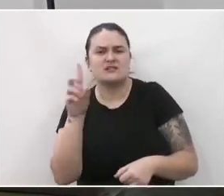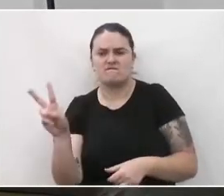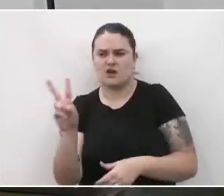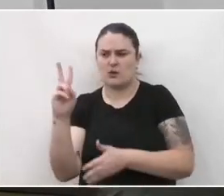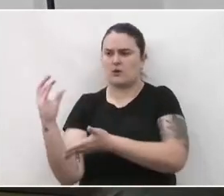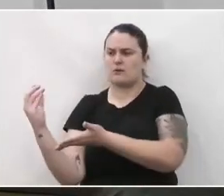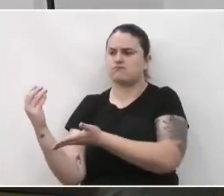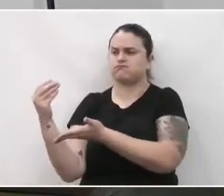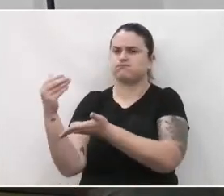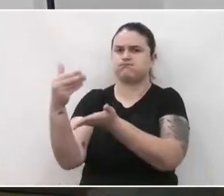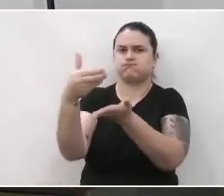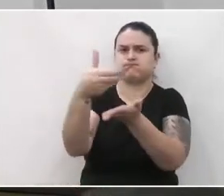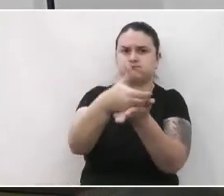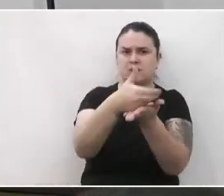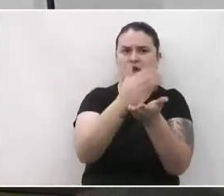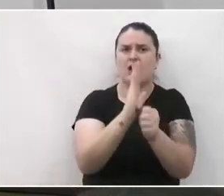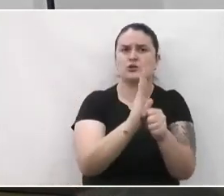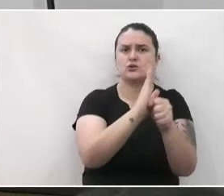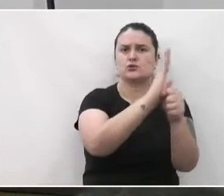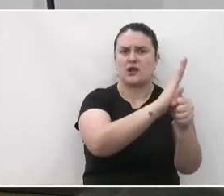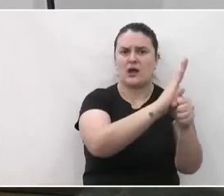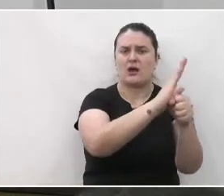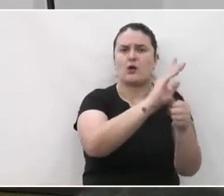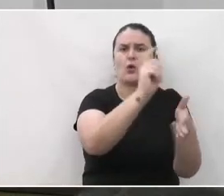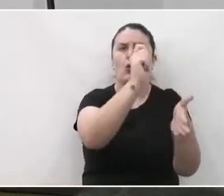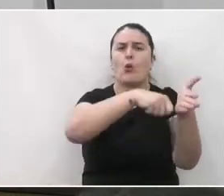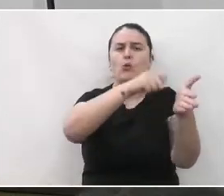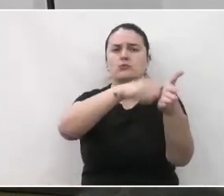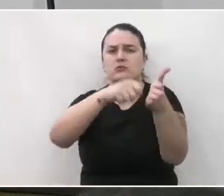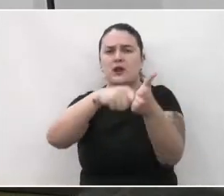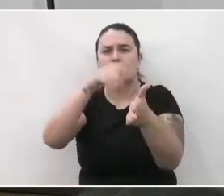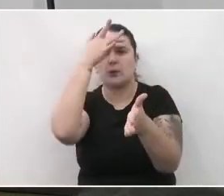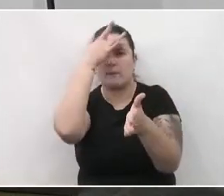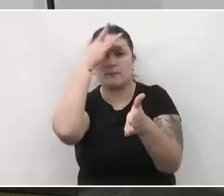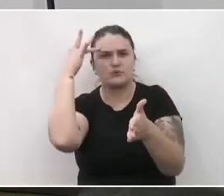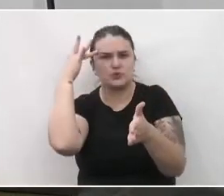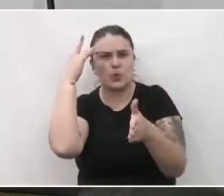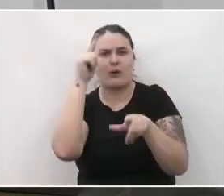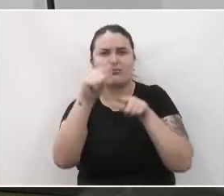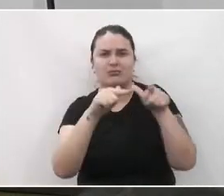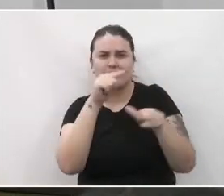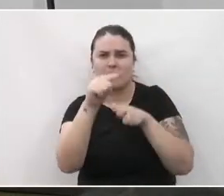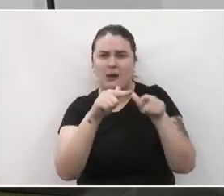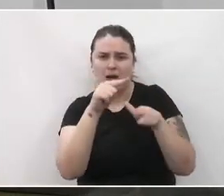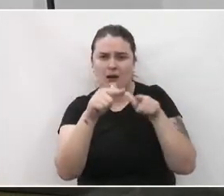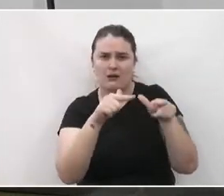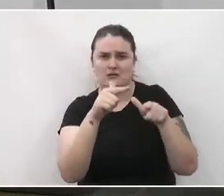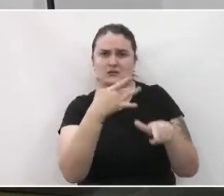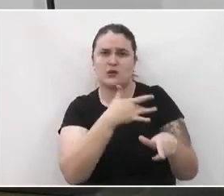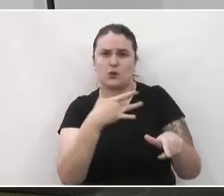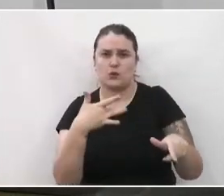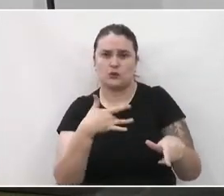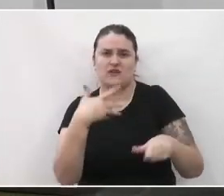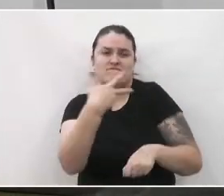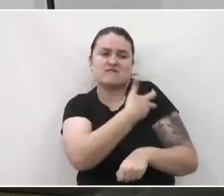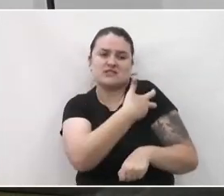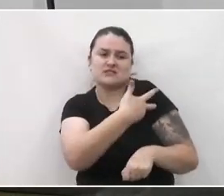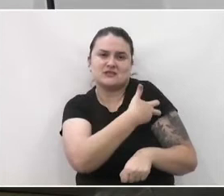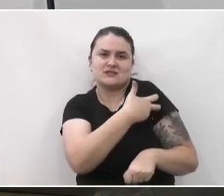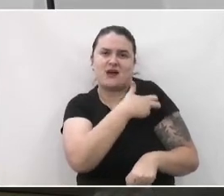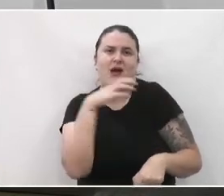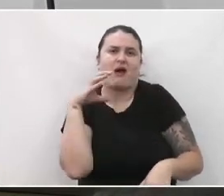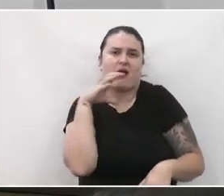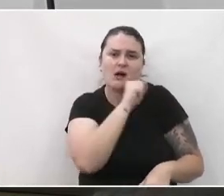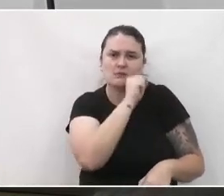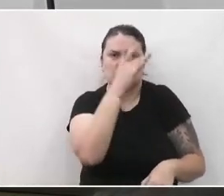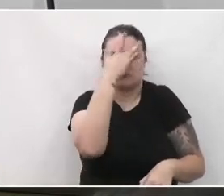gente não conseguiria contratar mais pessoas para o sistema público de saúde para vacinar mais rápido essas pessoas,